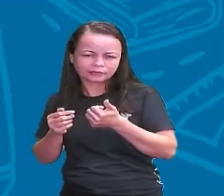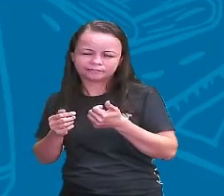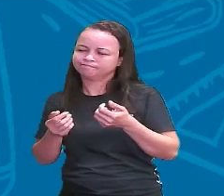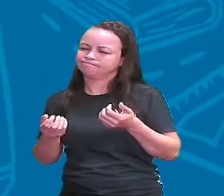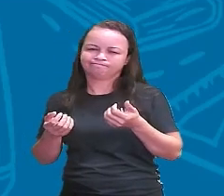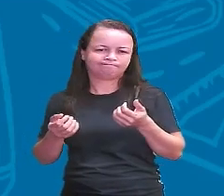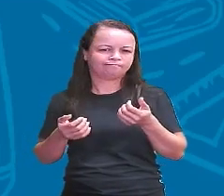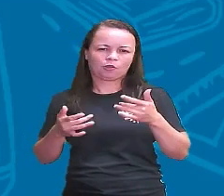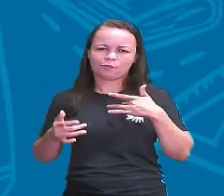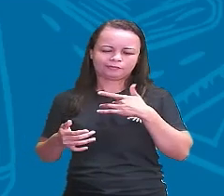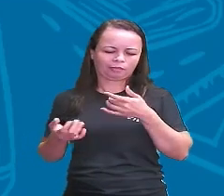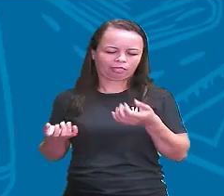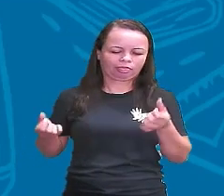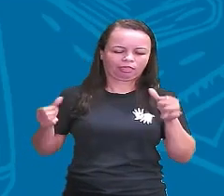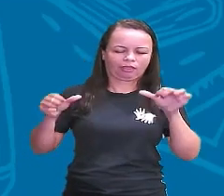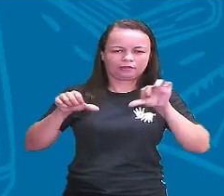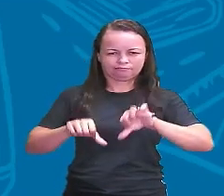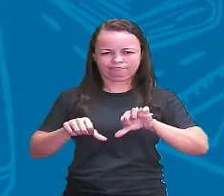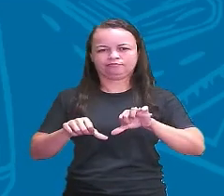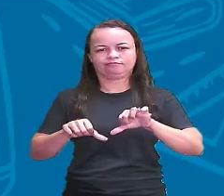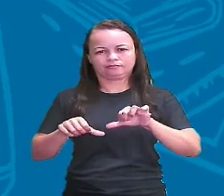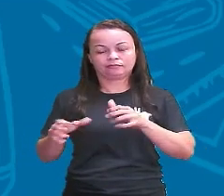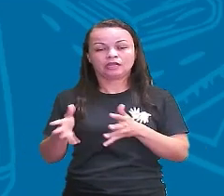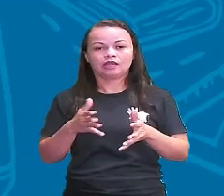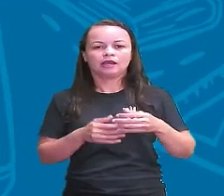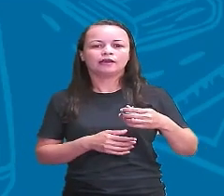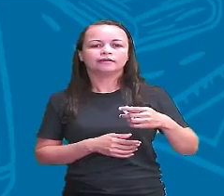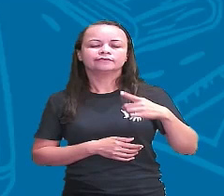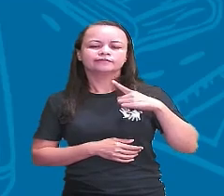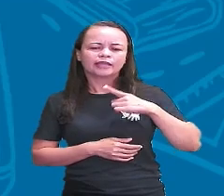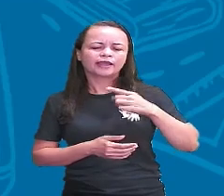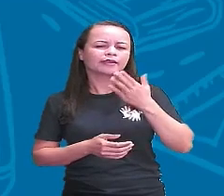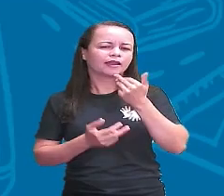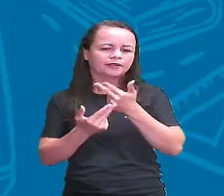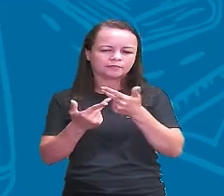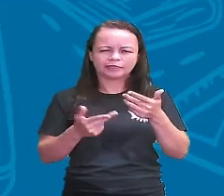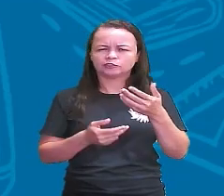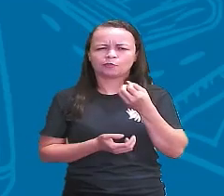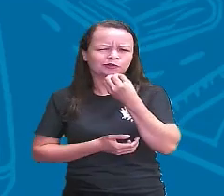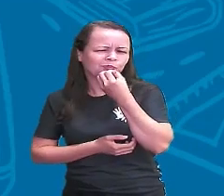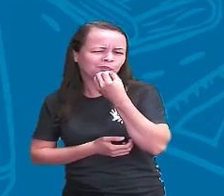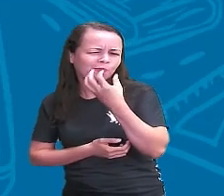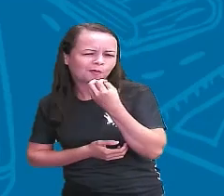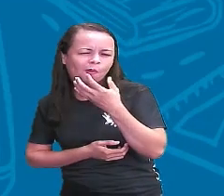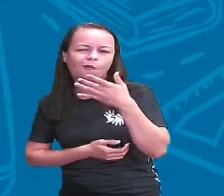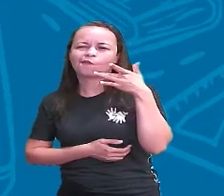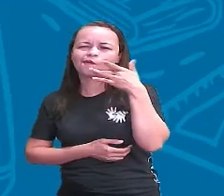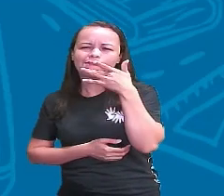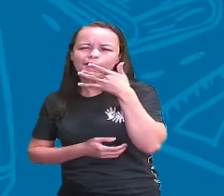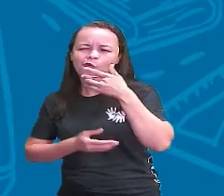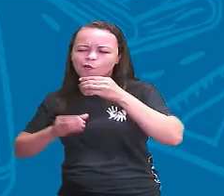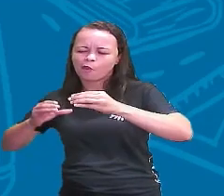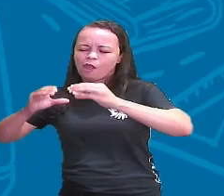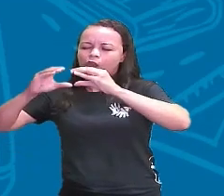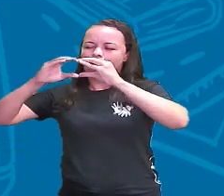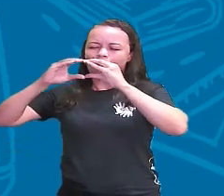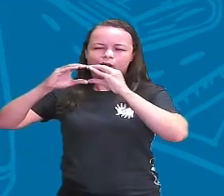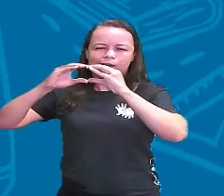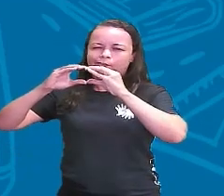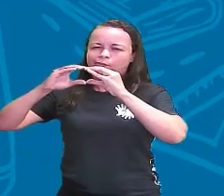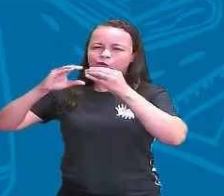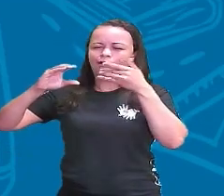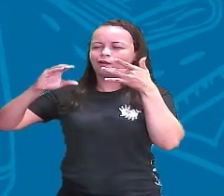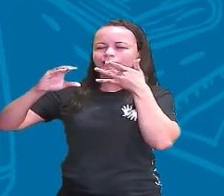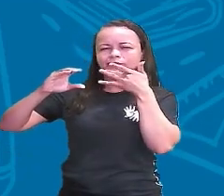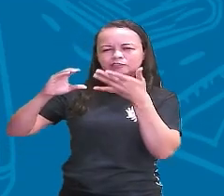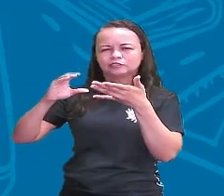muito mal, tá certo? Existem alguns alimentos que são muito deliciosos, como aqueles hambúrgueres, né? Que são chamados